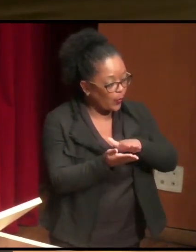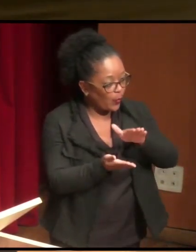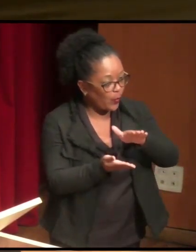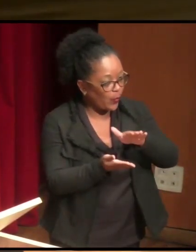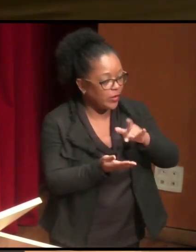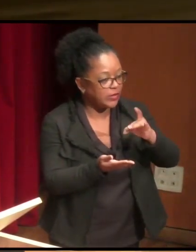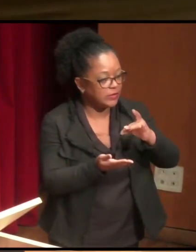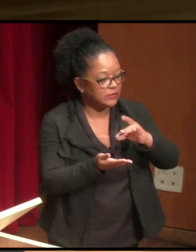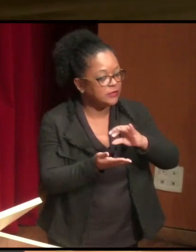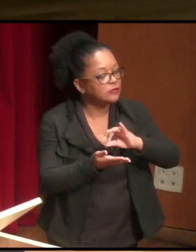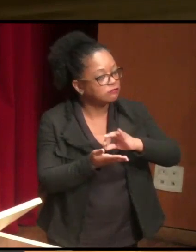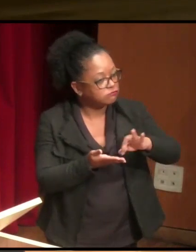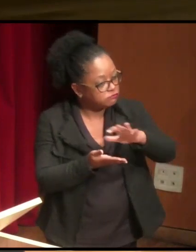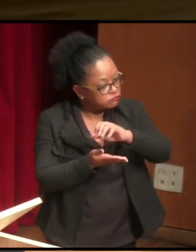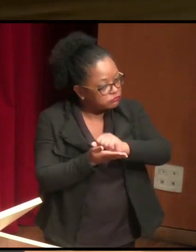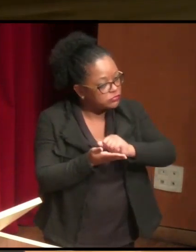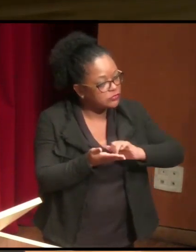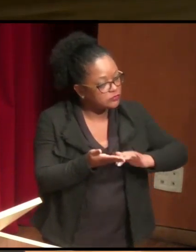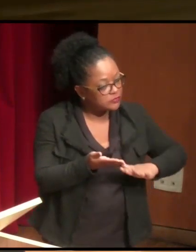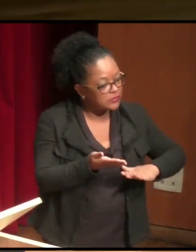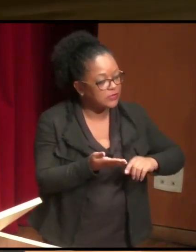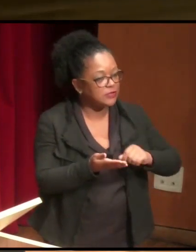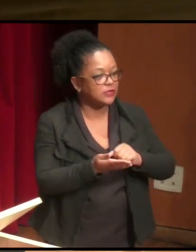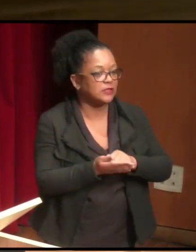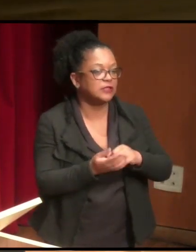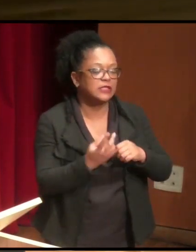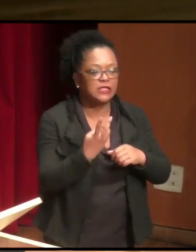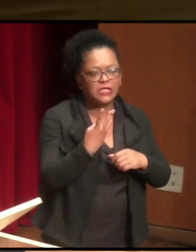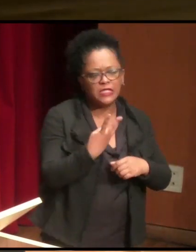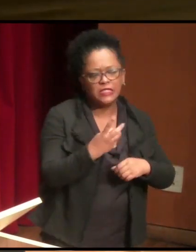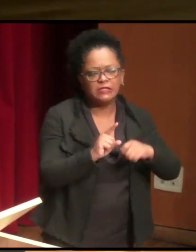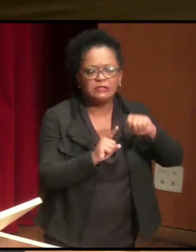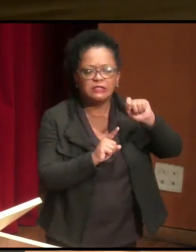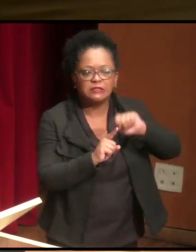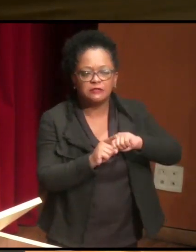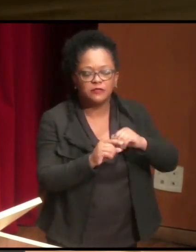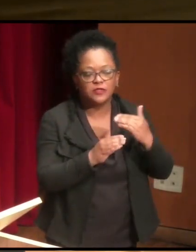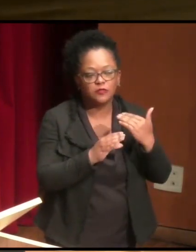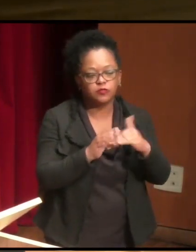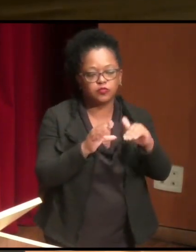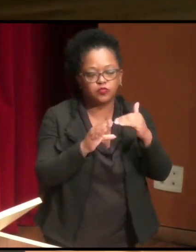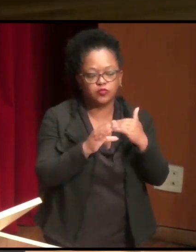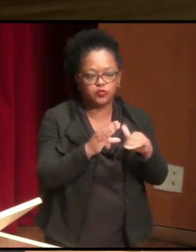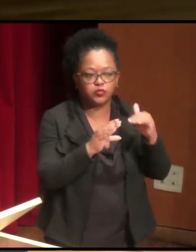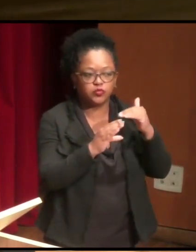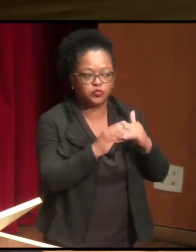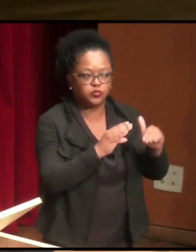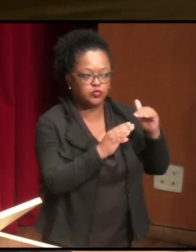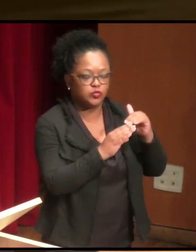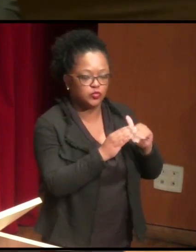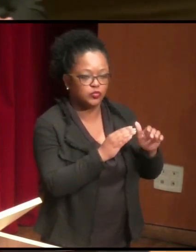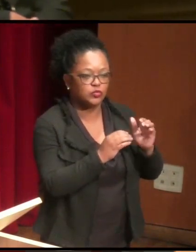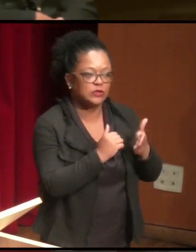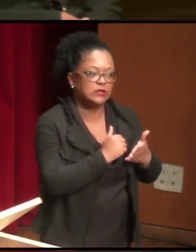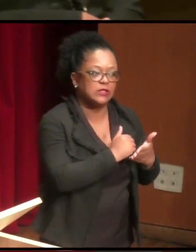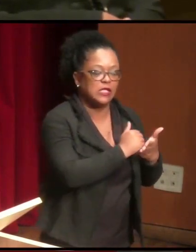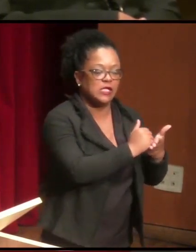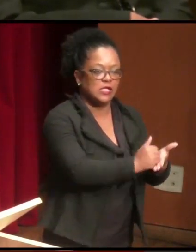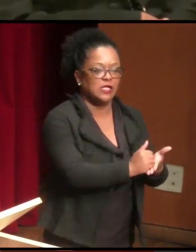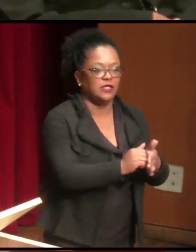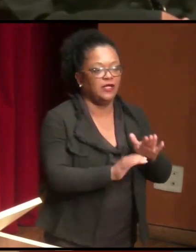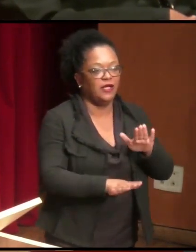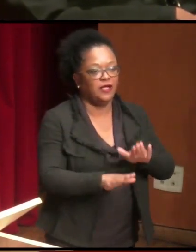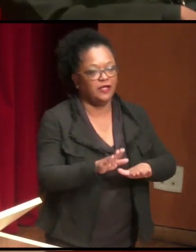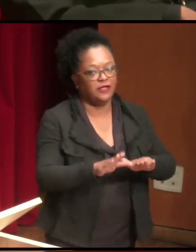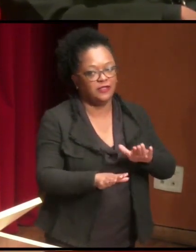a SBB tem um sistema muito bacana e a gente vai controlando esse envio. Tá? Então, ele às vezes chega a levar até